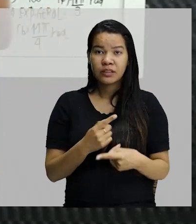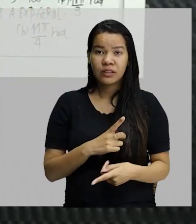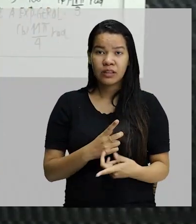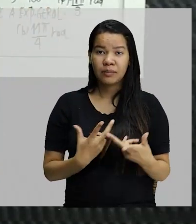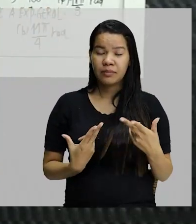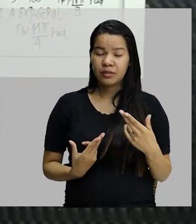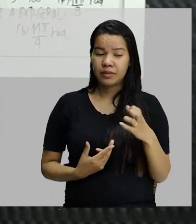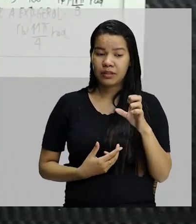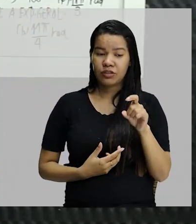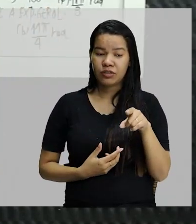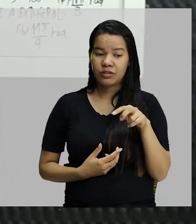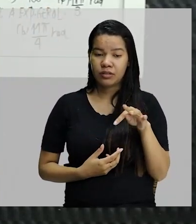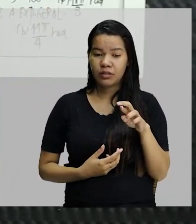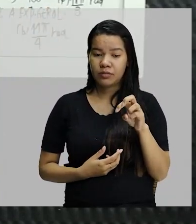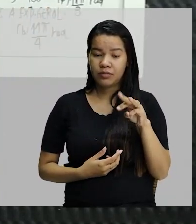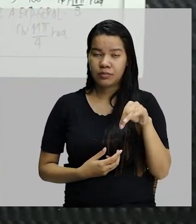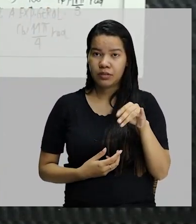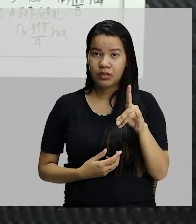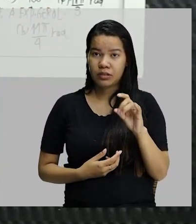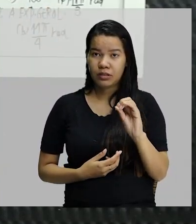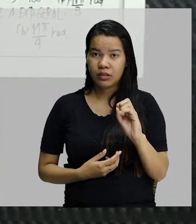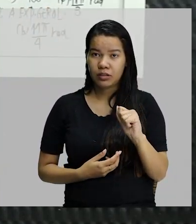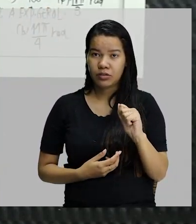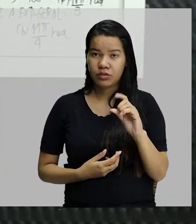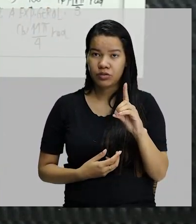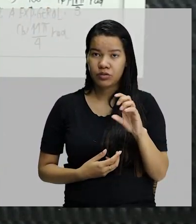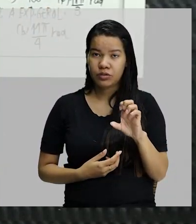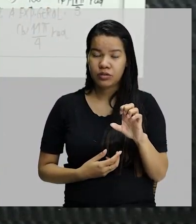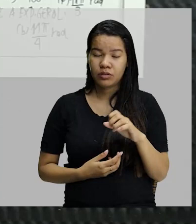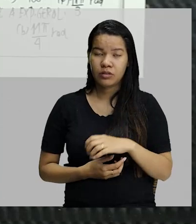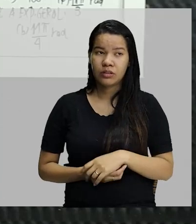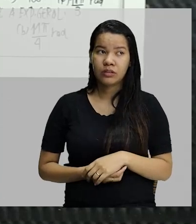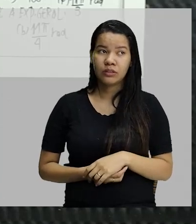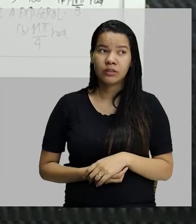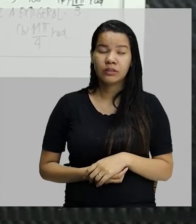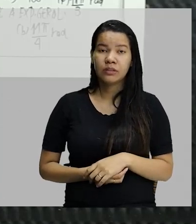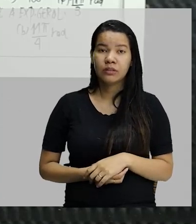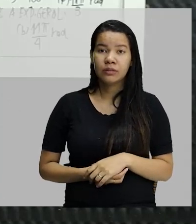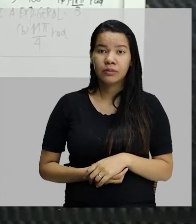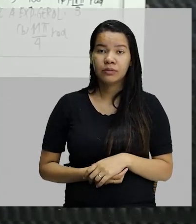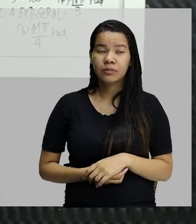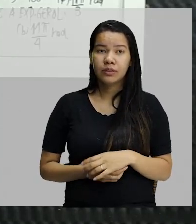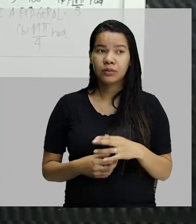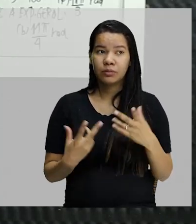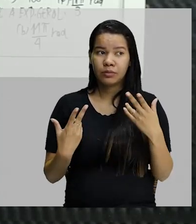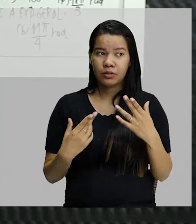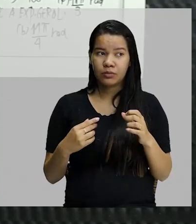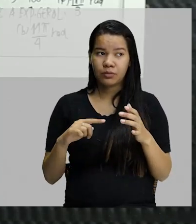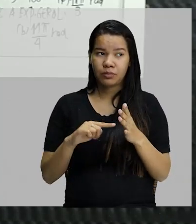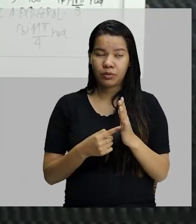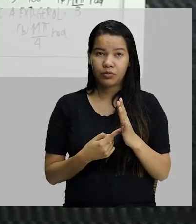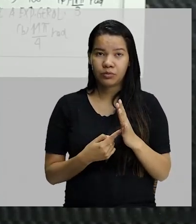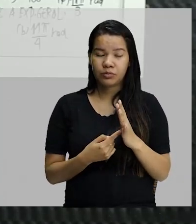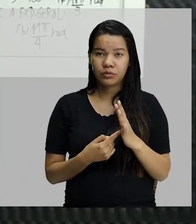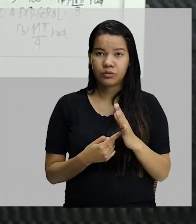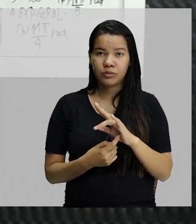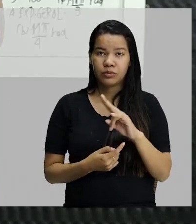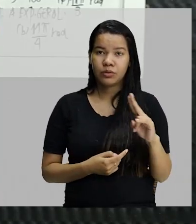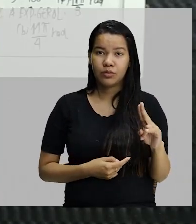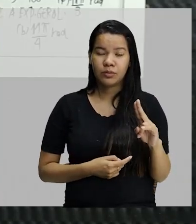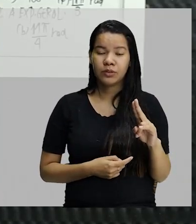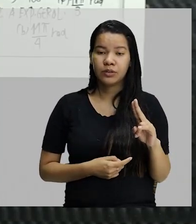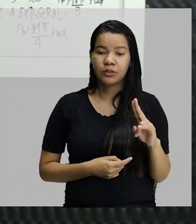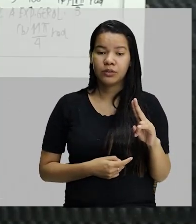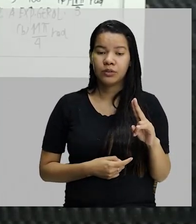Então esses arcos que têm a mesma extremidade, parem no mesmo ponto, eles são chamados